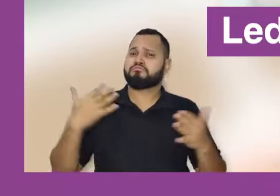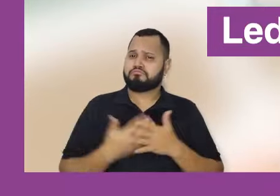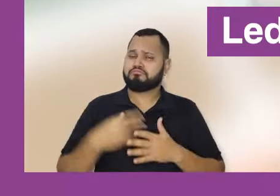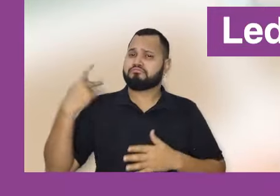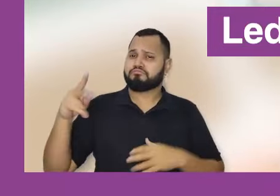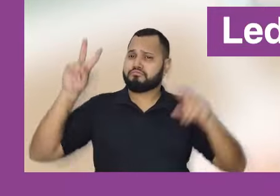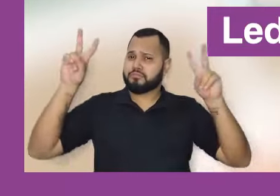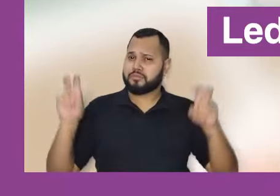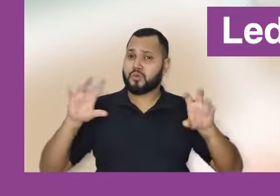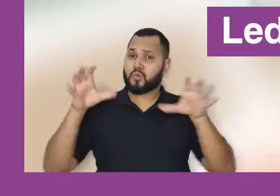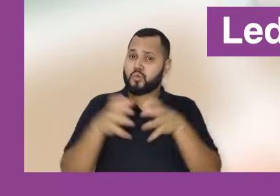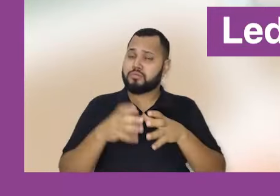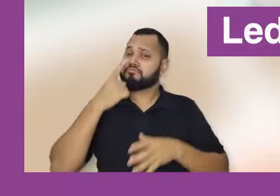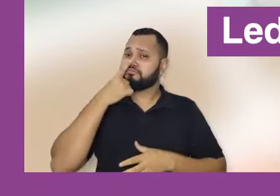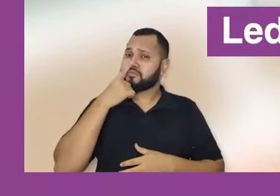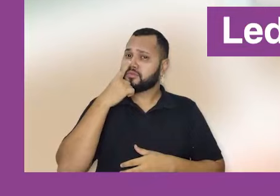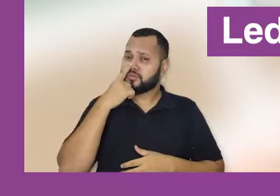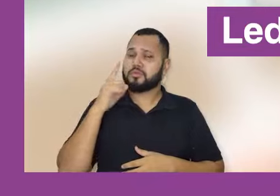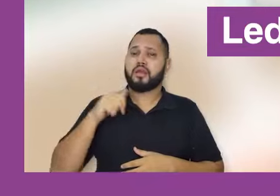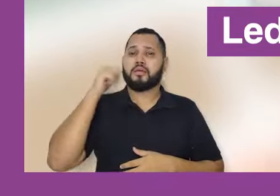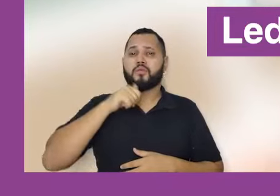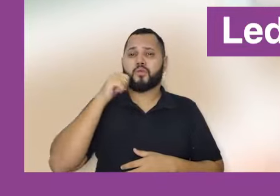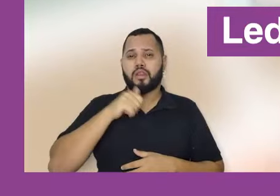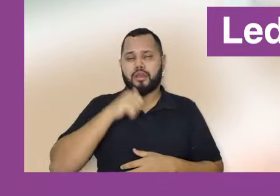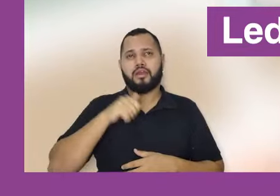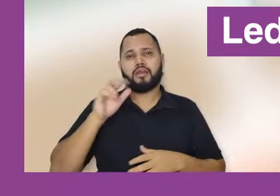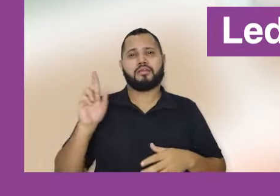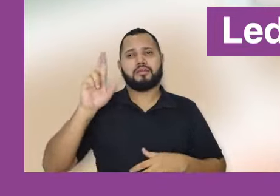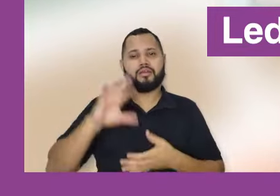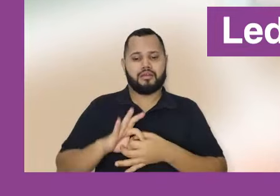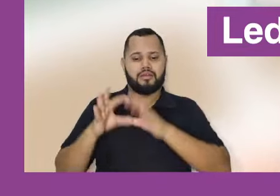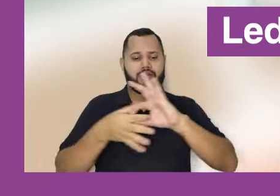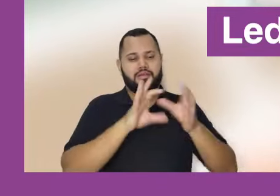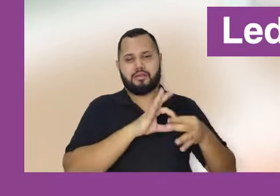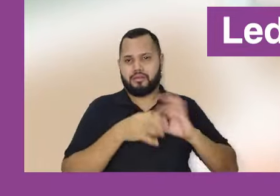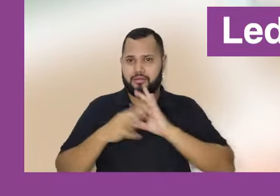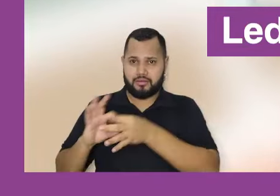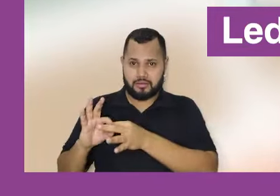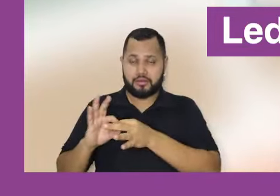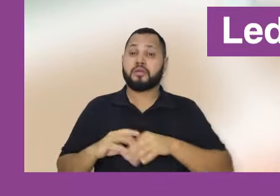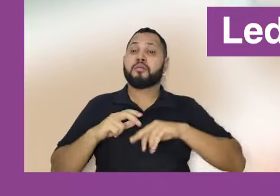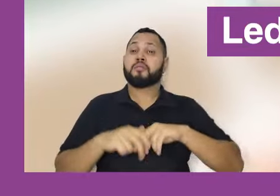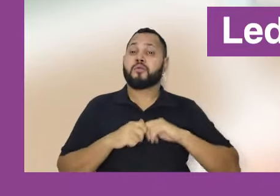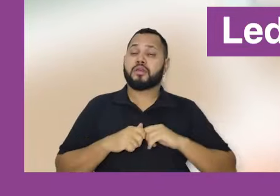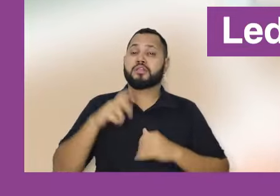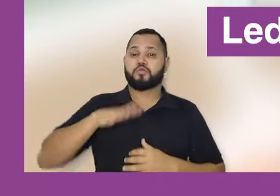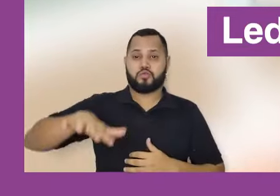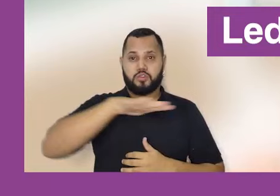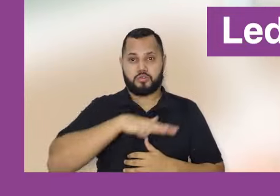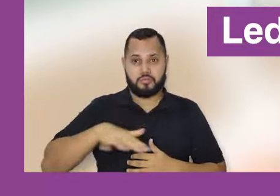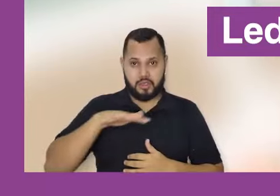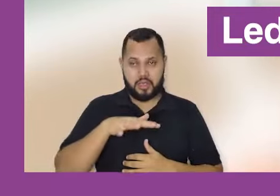trazido por um Focus grupo que a gente chama Williams Neto ou rede de mulheres Então esse espaço